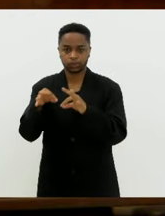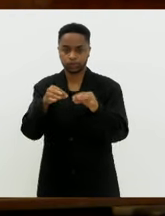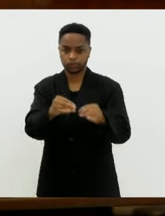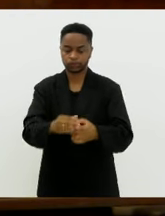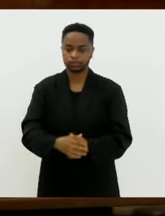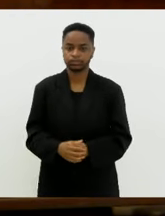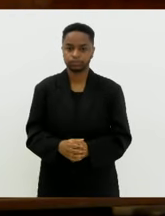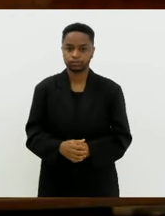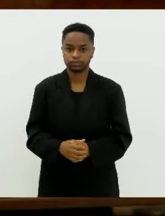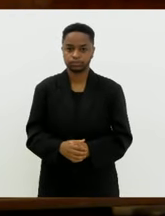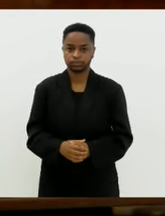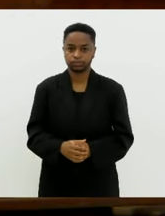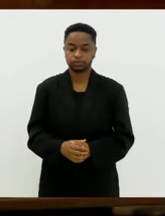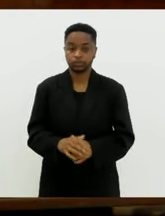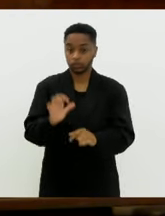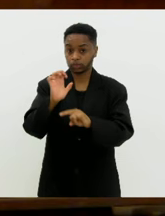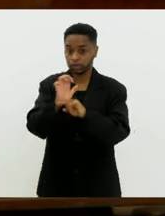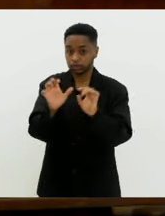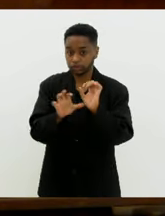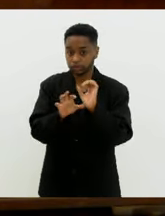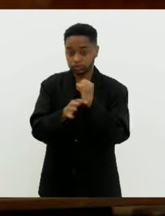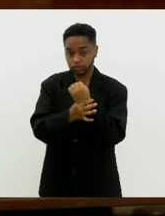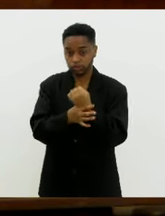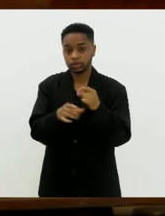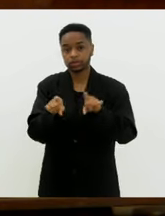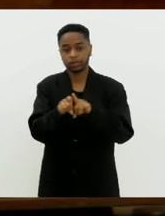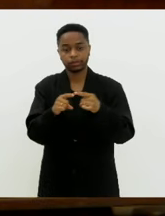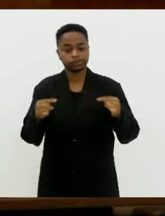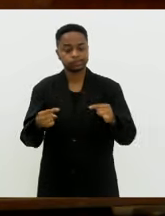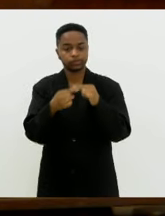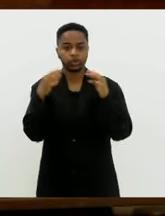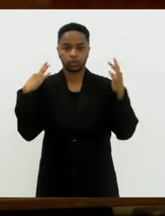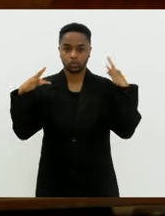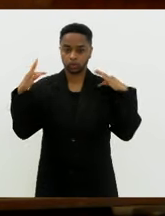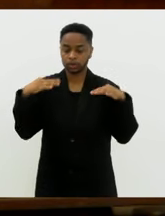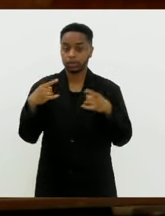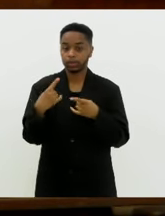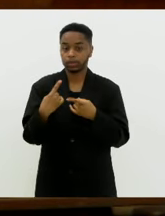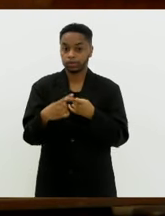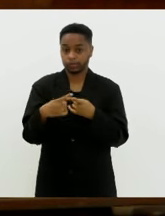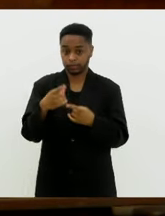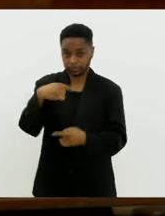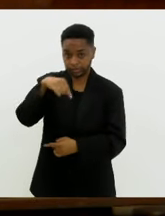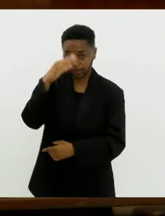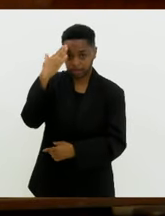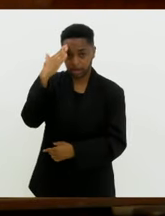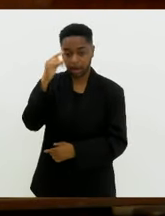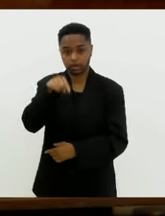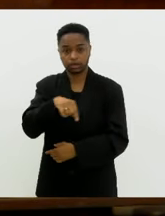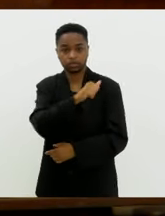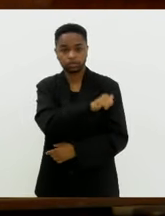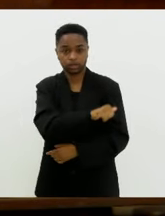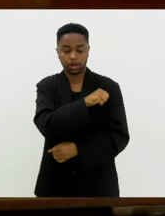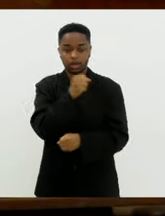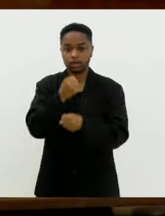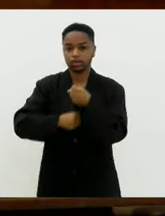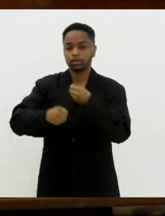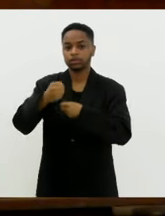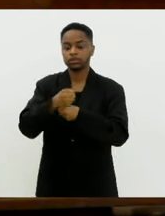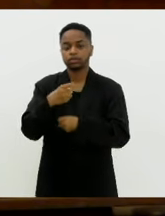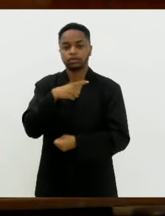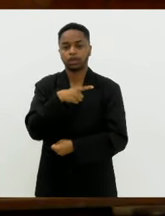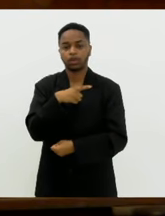Estado mais seguro reflete também no turismo. Para se ter uma ideia, o Rio de Janeiro recebeu no ano passado